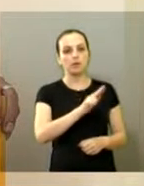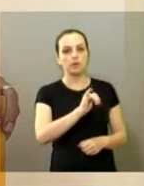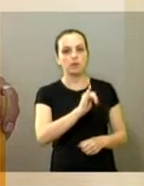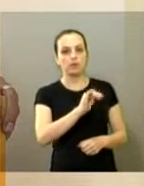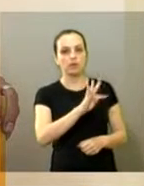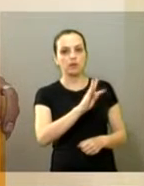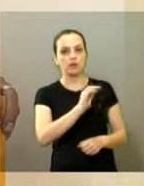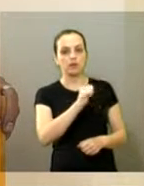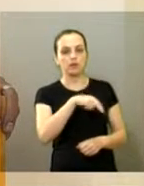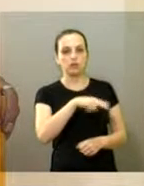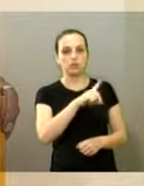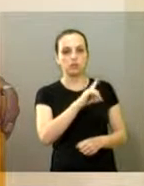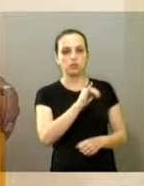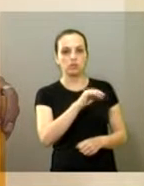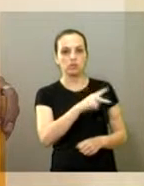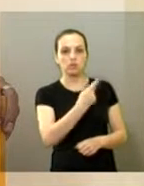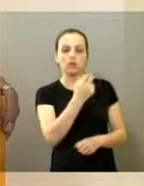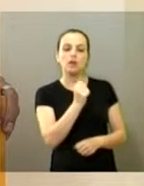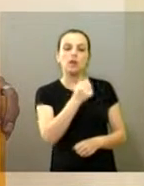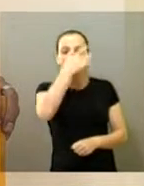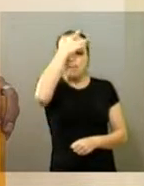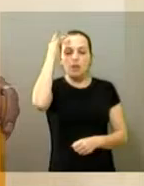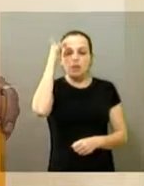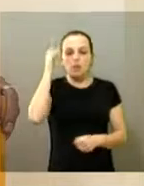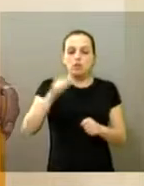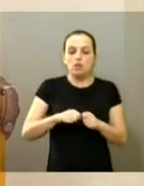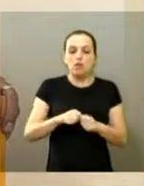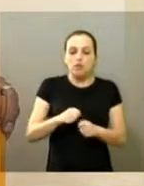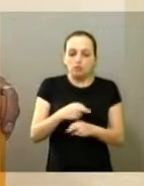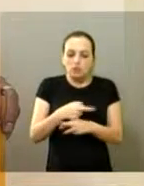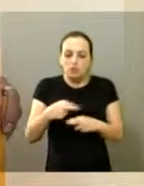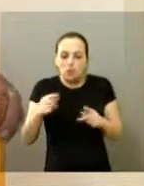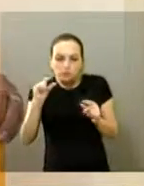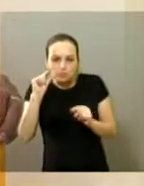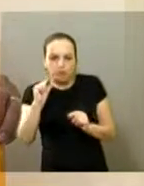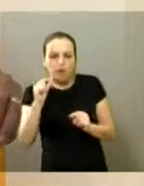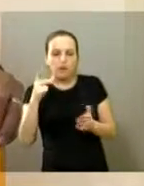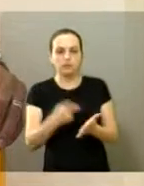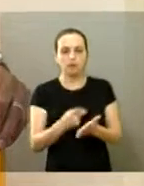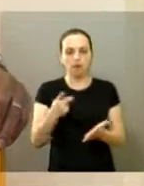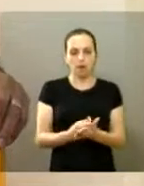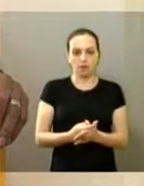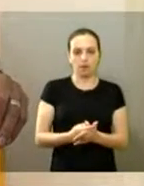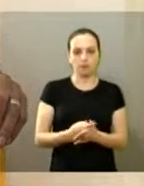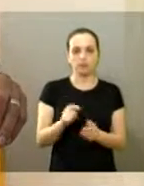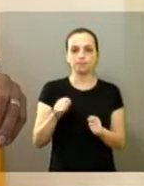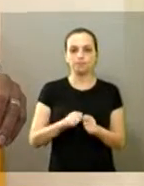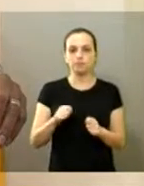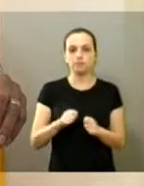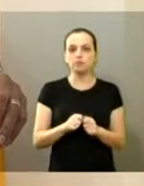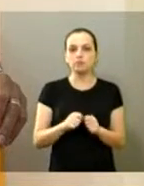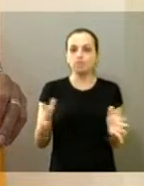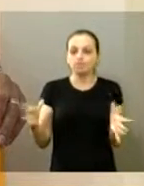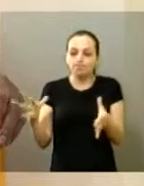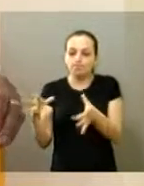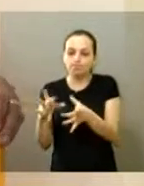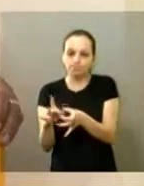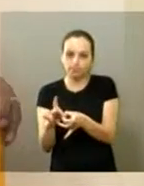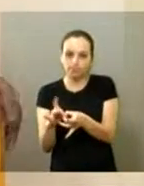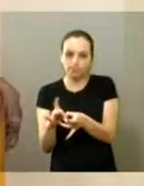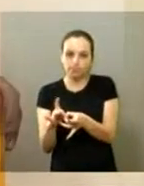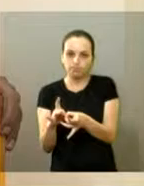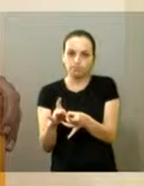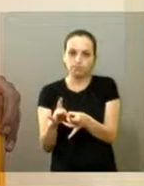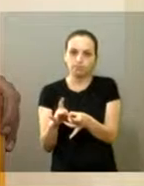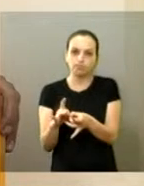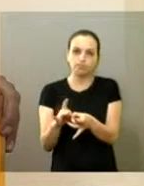ali são pessoas que cometem pequenos delitos. E nós fizemos, senhor presidente, uma parceria